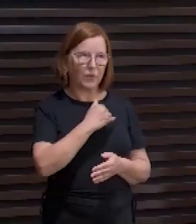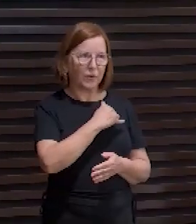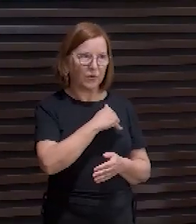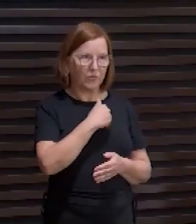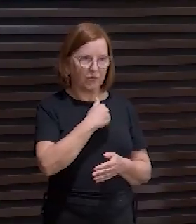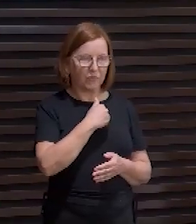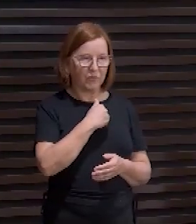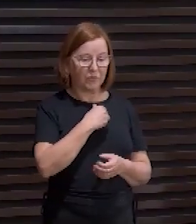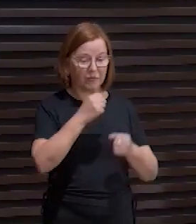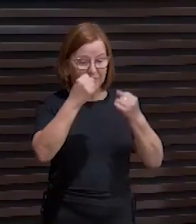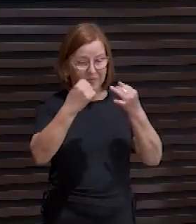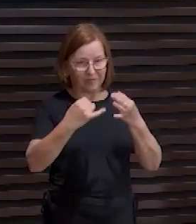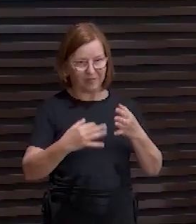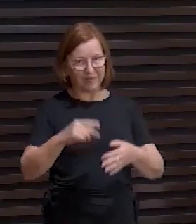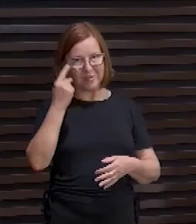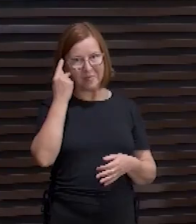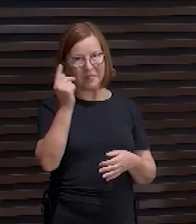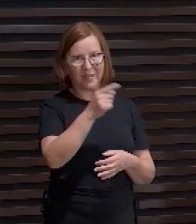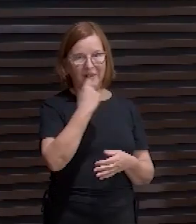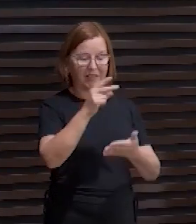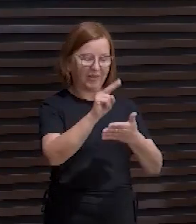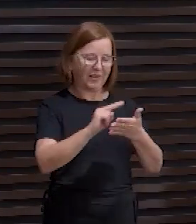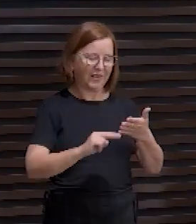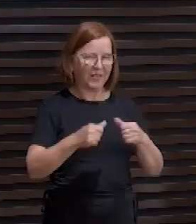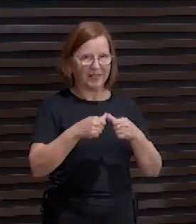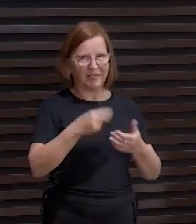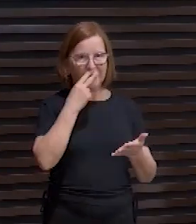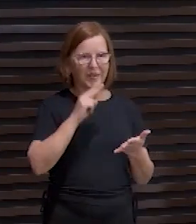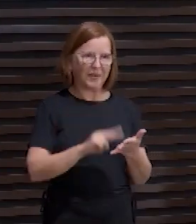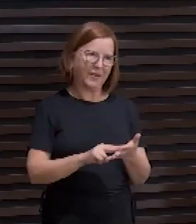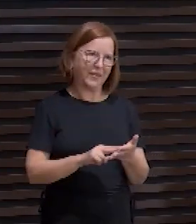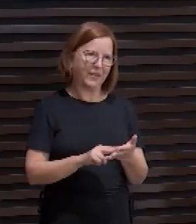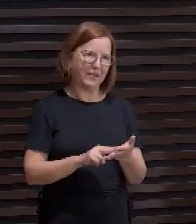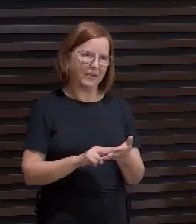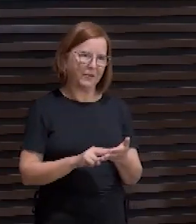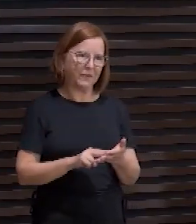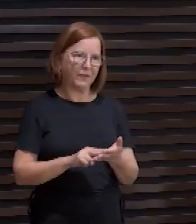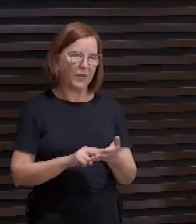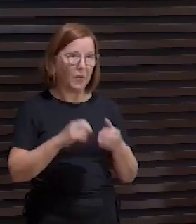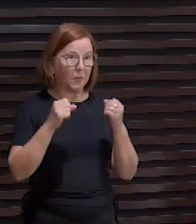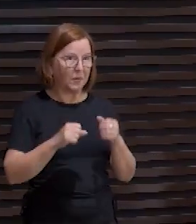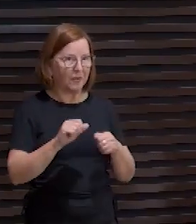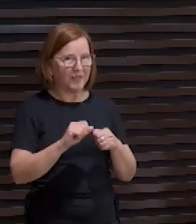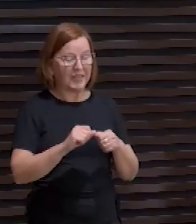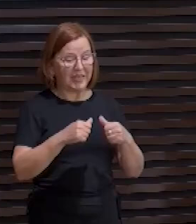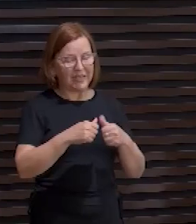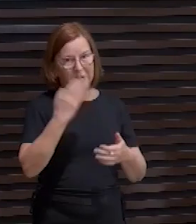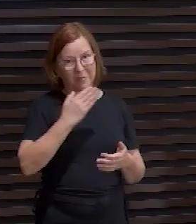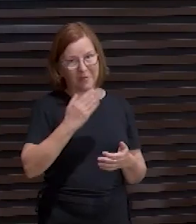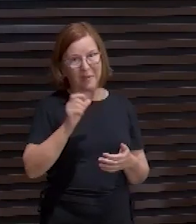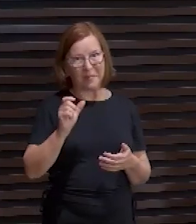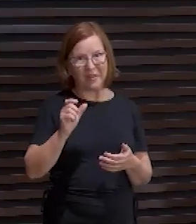um racional para que nós, quando lêssemos essa carta, a gente pudesse fazer esse teste. Que a palavra funcionasse como